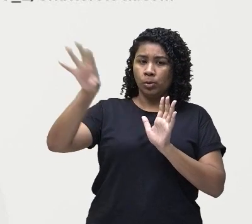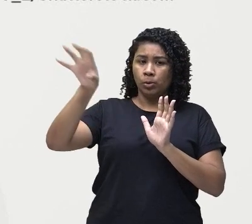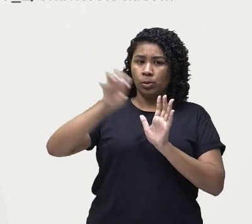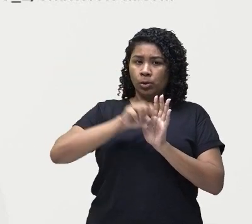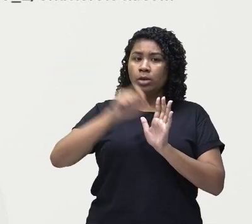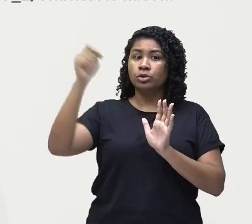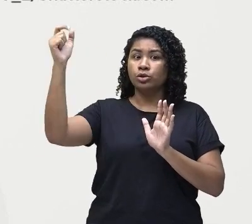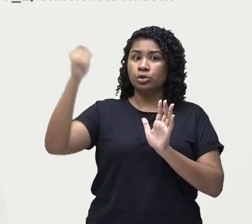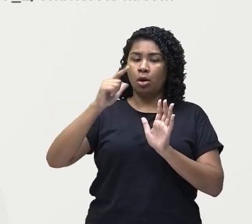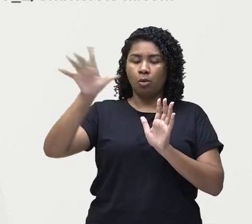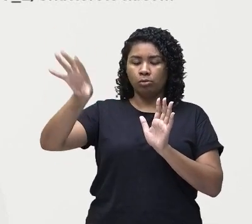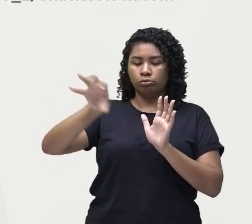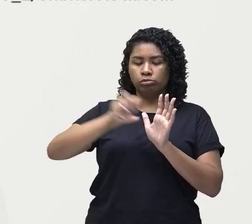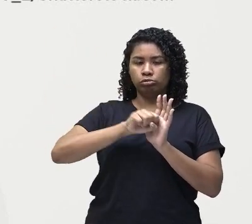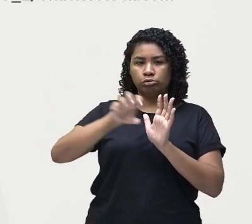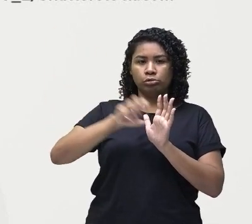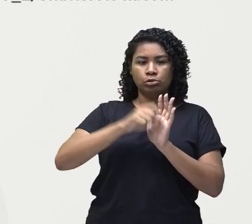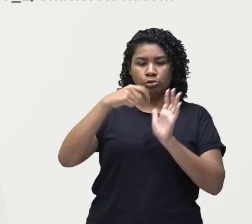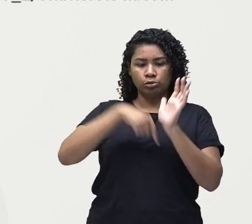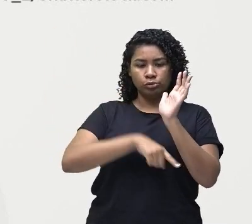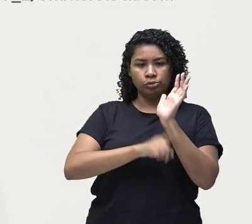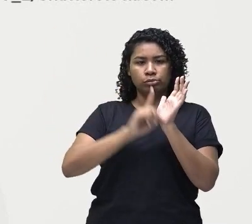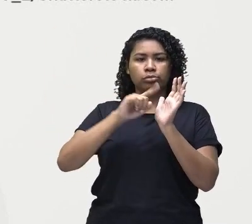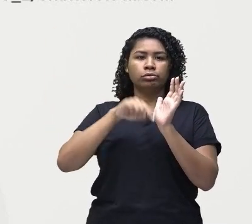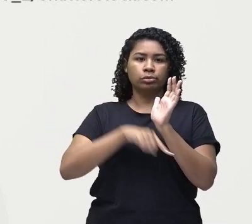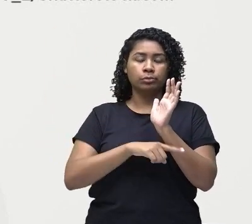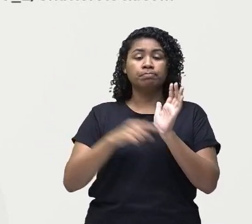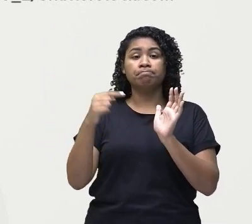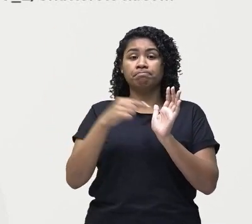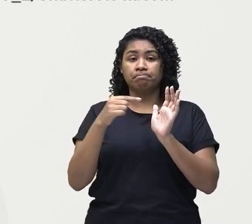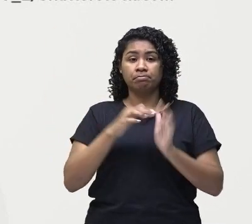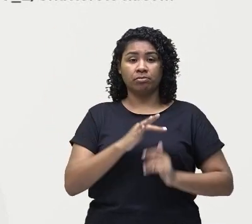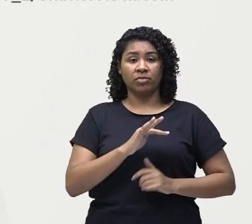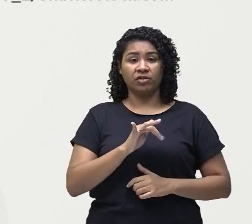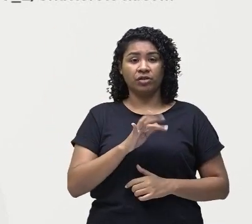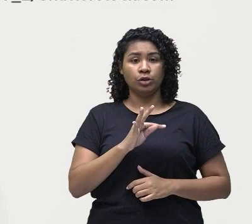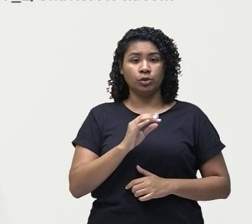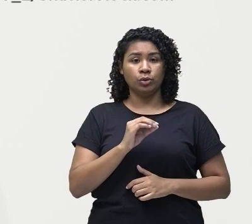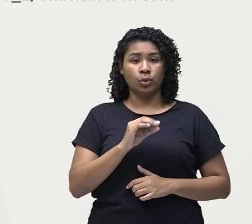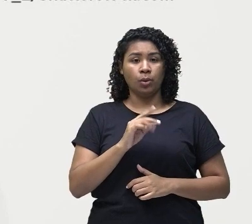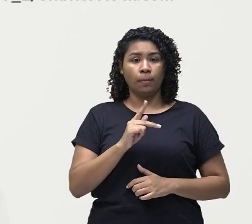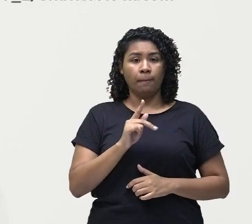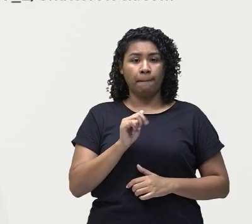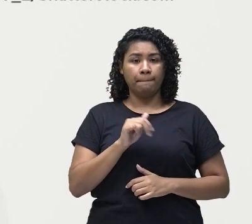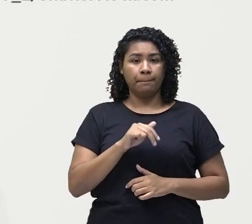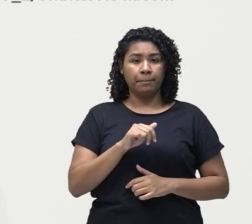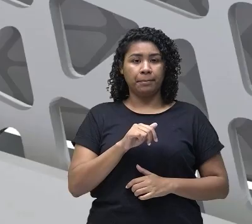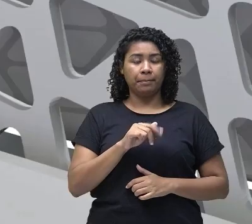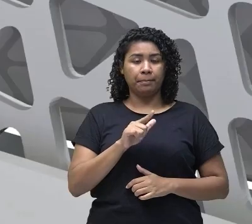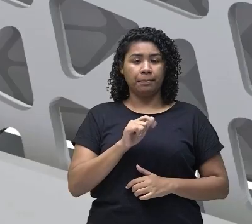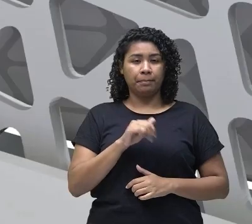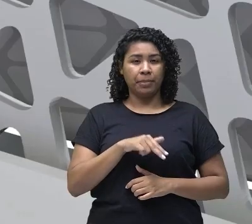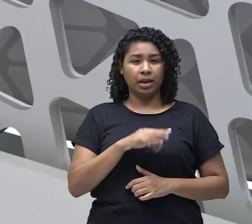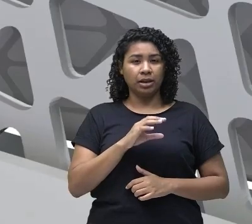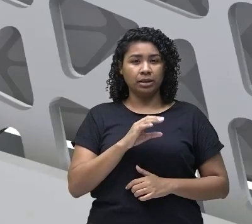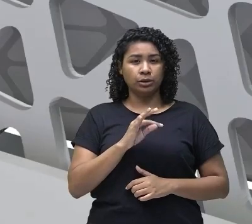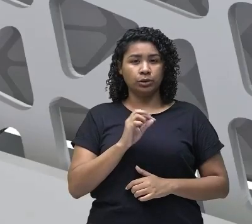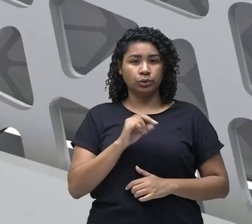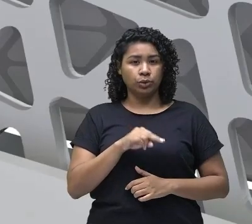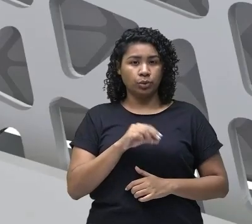que os fitoplânctons, acredita-se não, foi comprovado cientificamente, que os fitoplânctons são